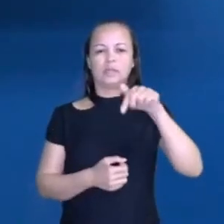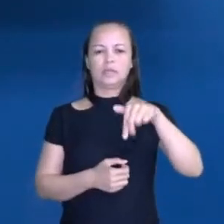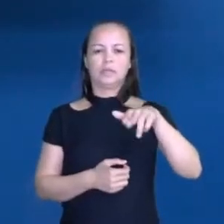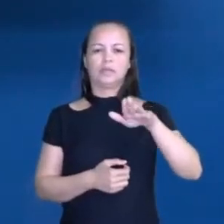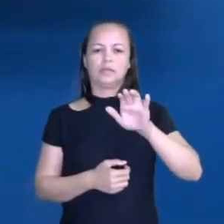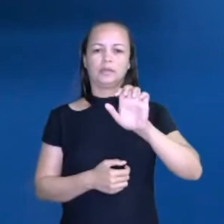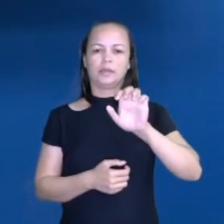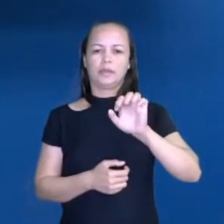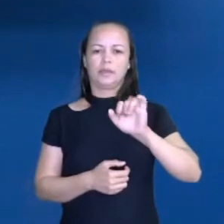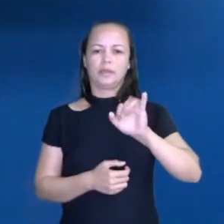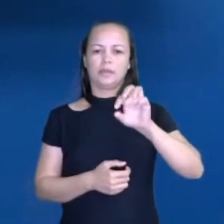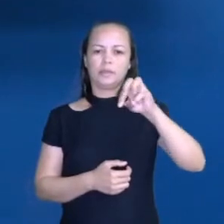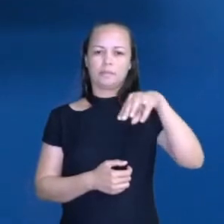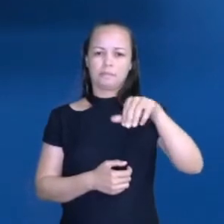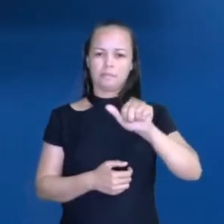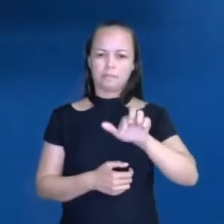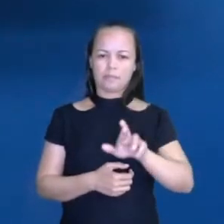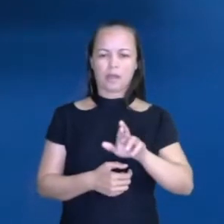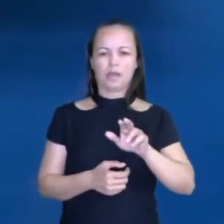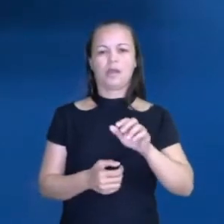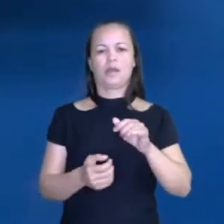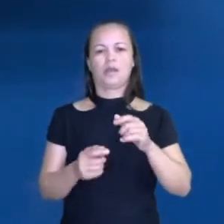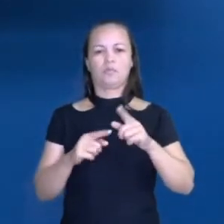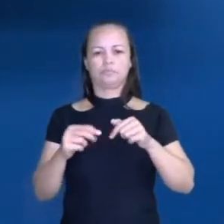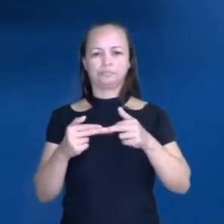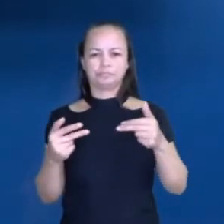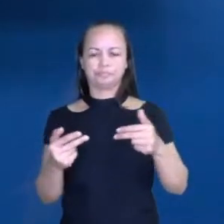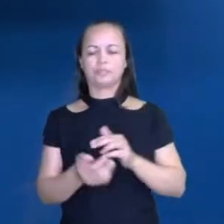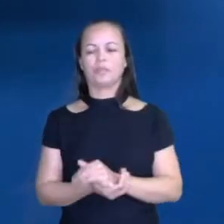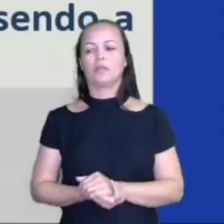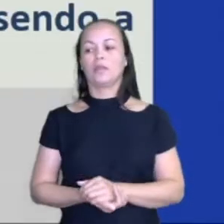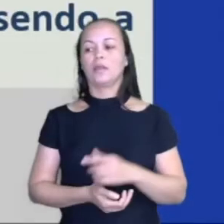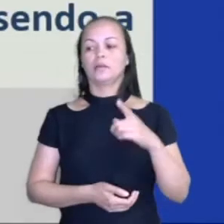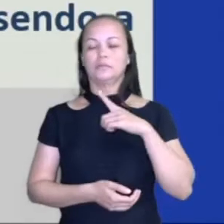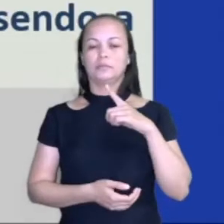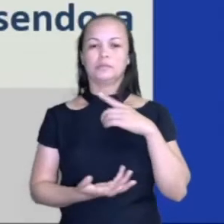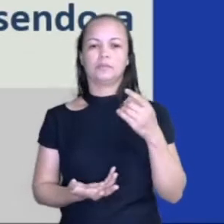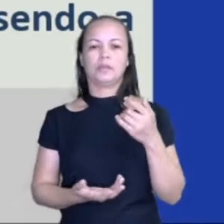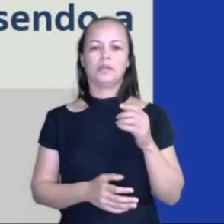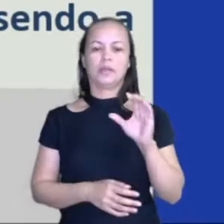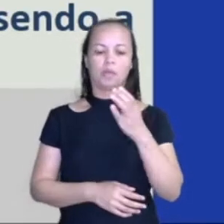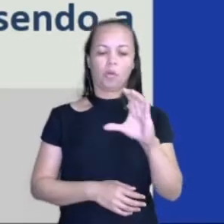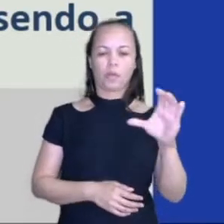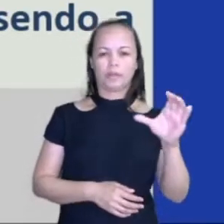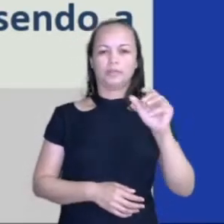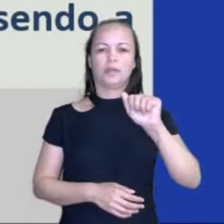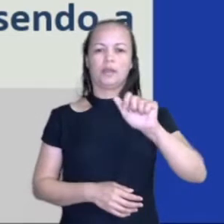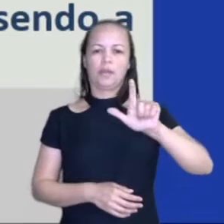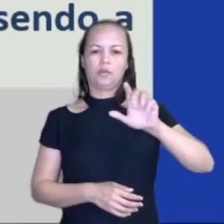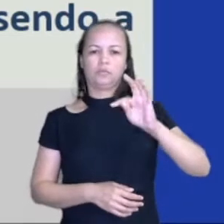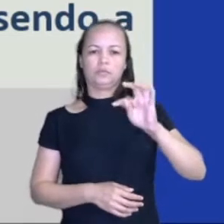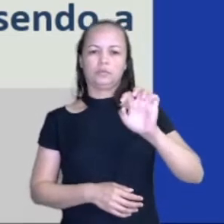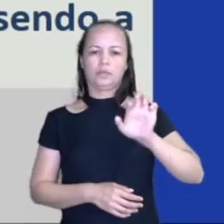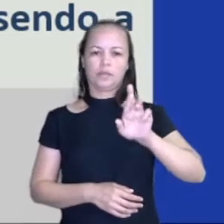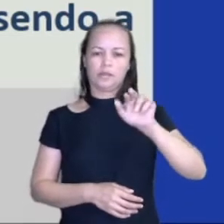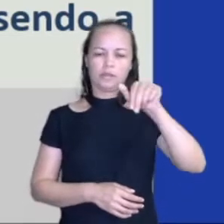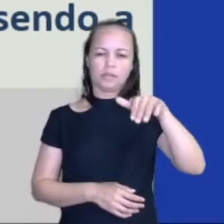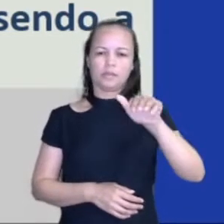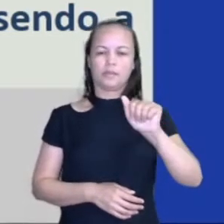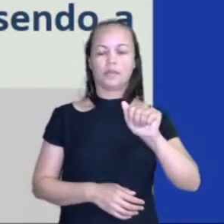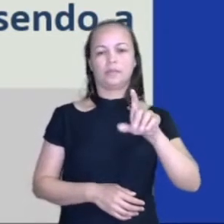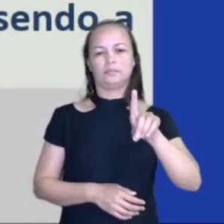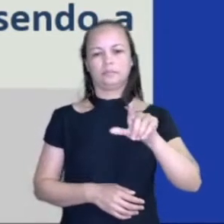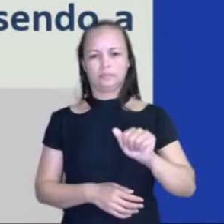aparelho e tem também aqui a corrente alternada daí sim tá bom só corrente